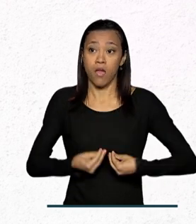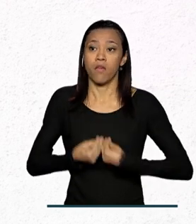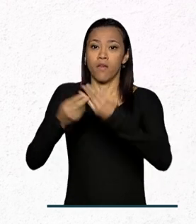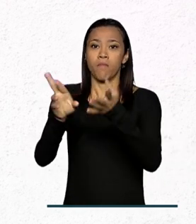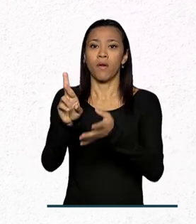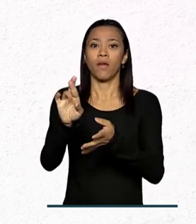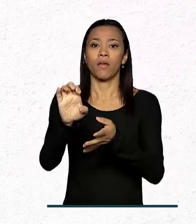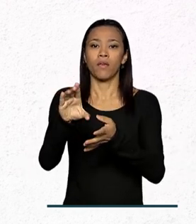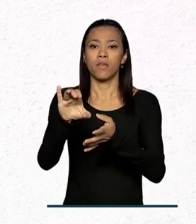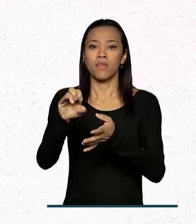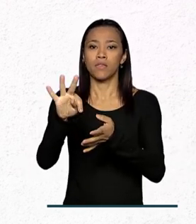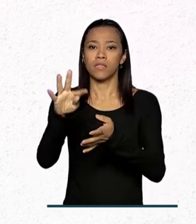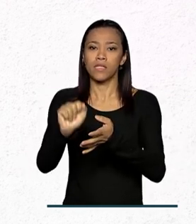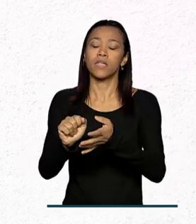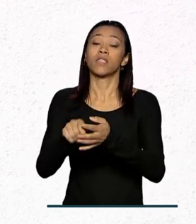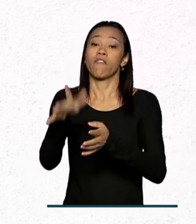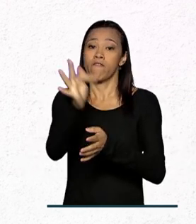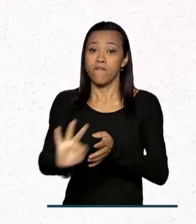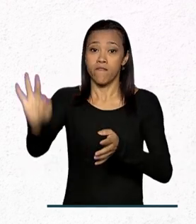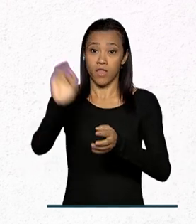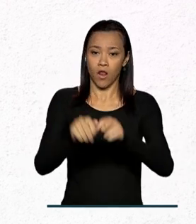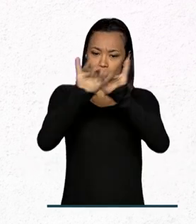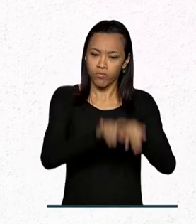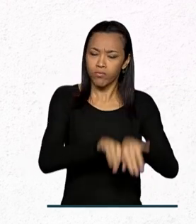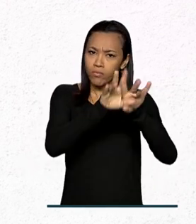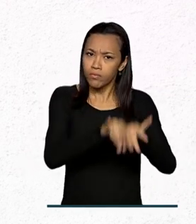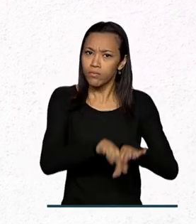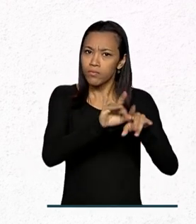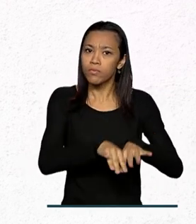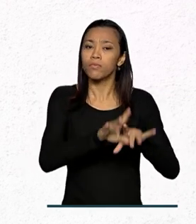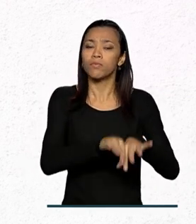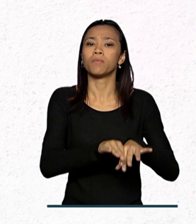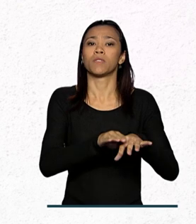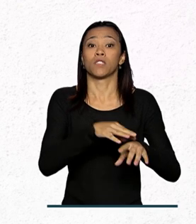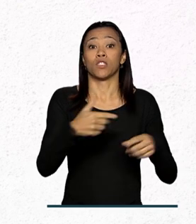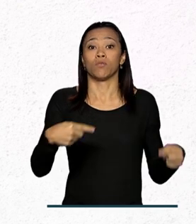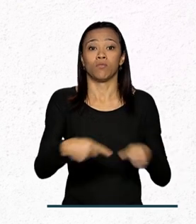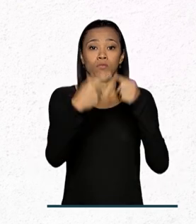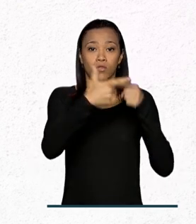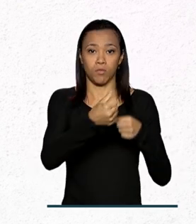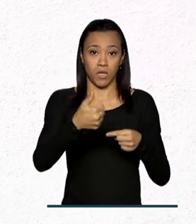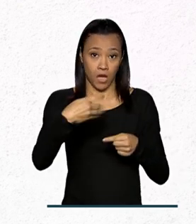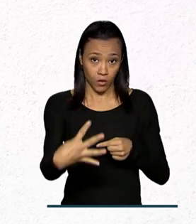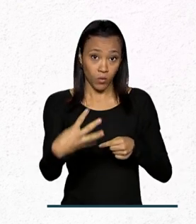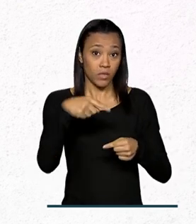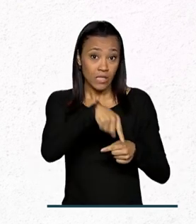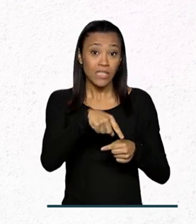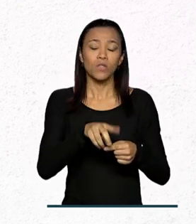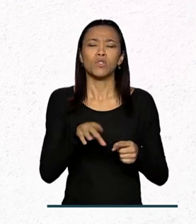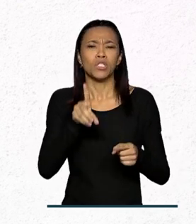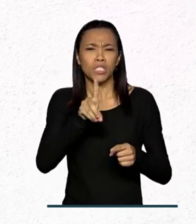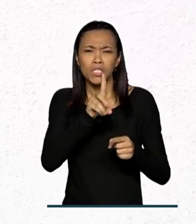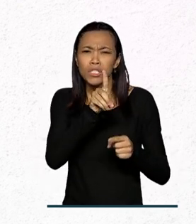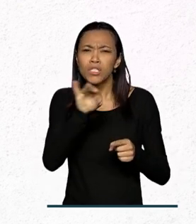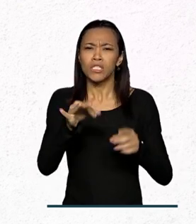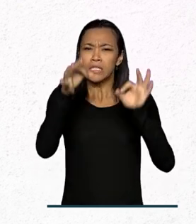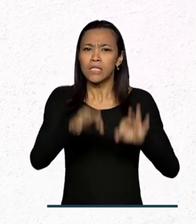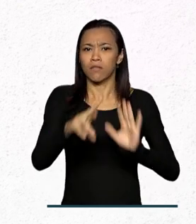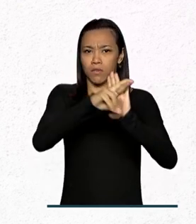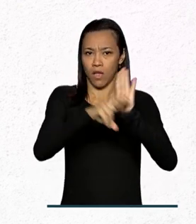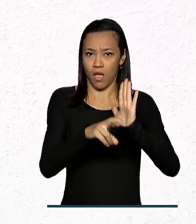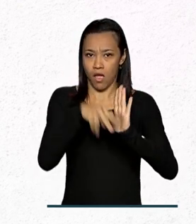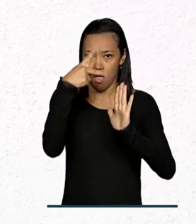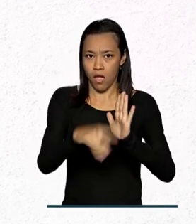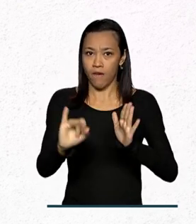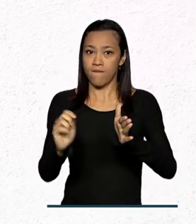Declaração Anual do Simples Nacional, ano base 2014. O documento mantém o empreendedor em dia com as obrigações fiscais